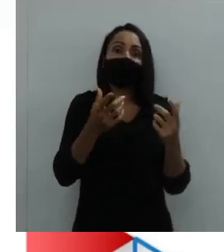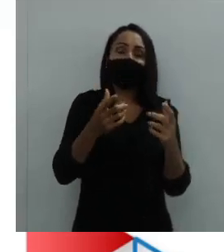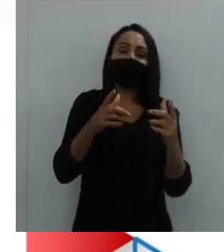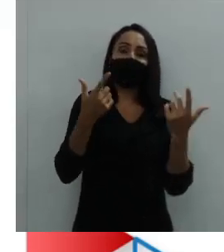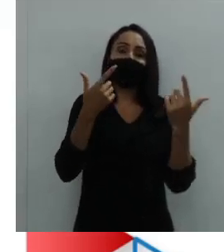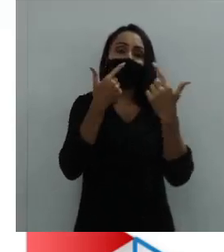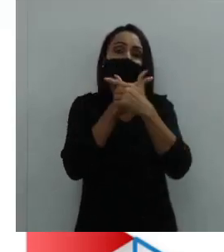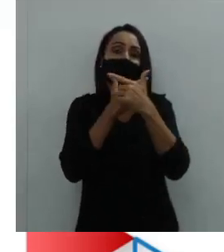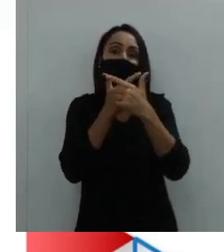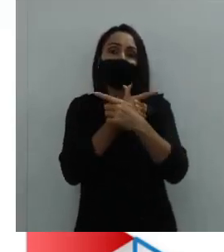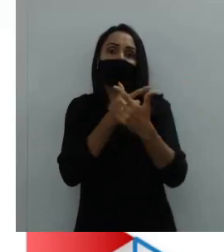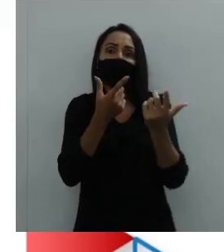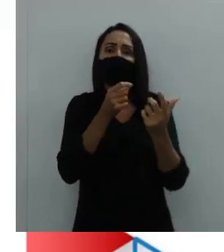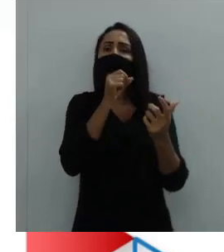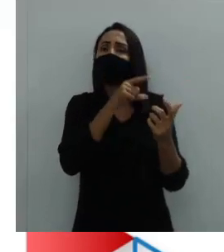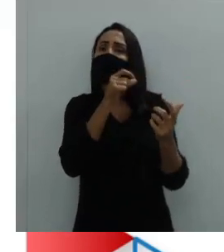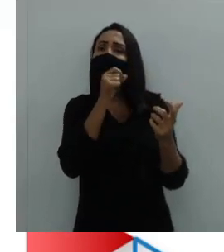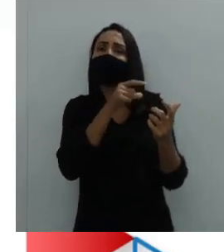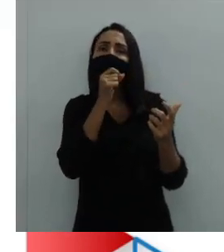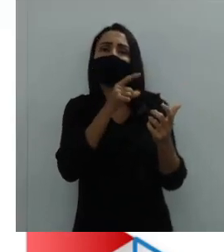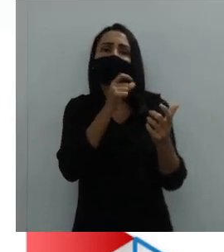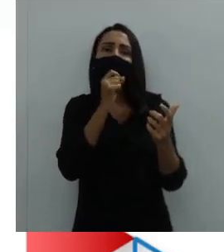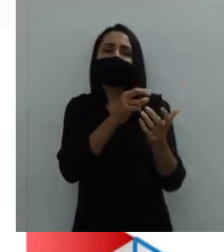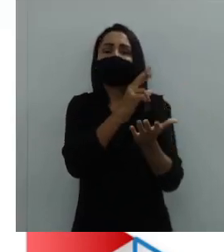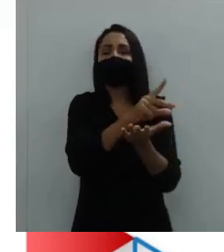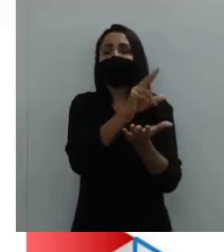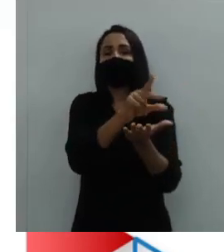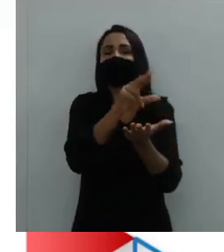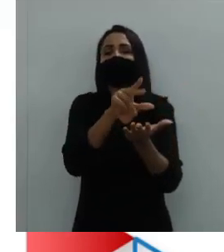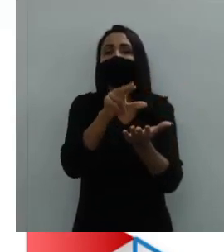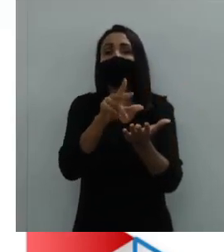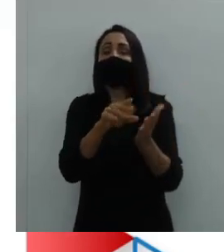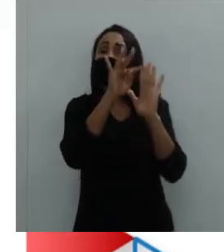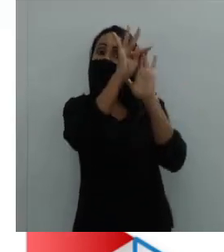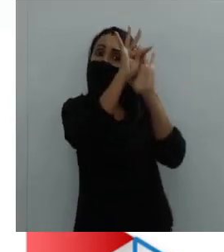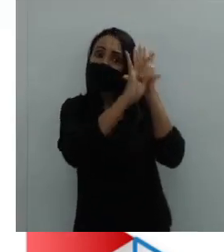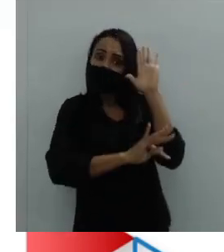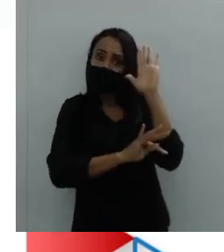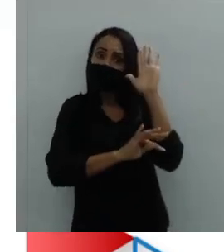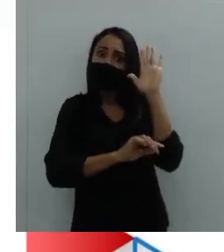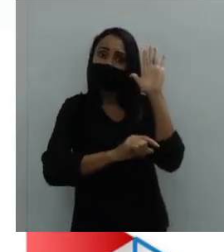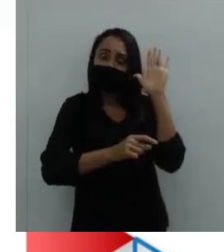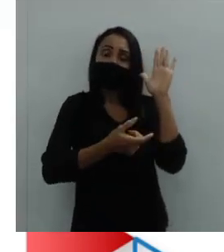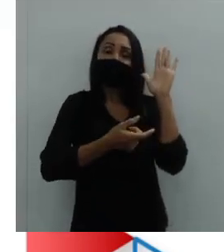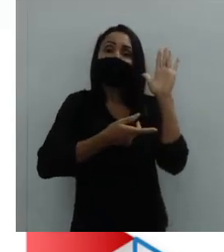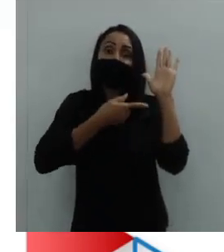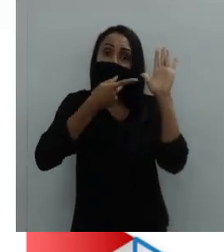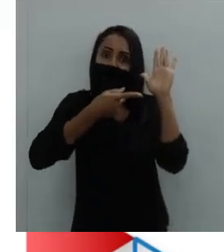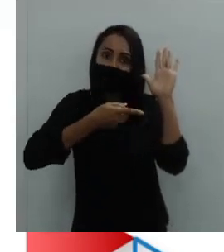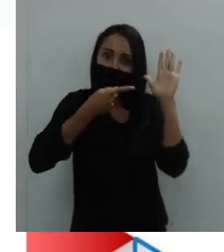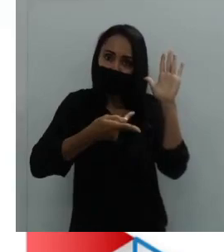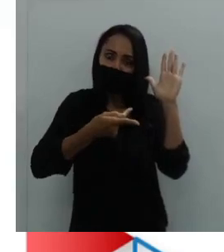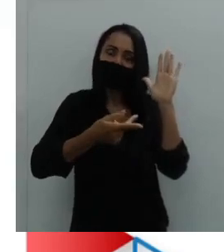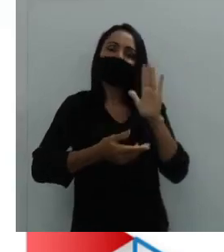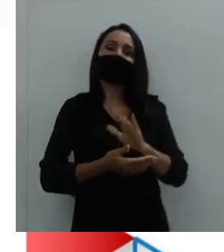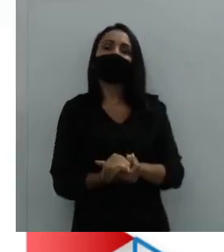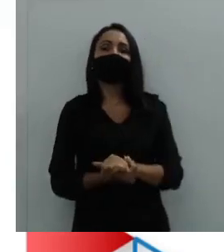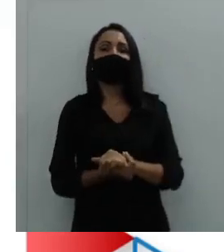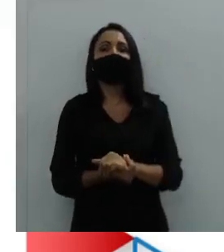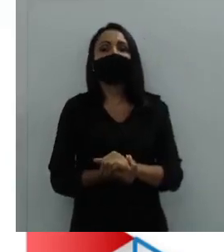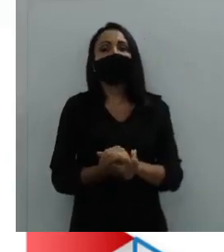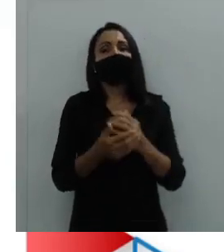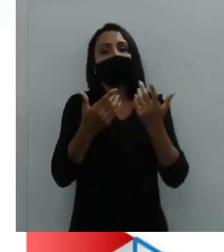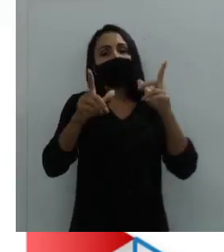crônicas líricas, humorísticas, etc. Textos orais. Então, vamos adiante.